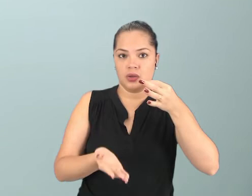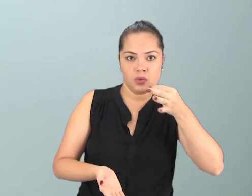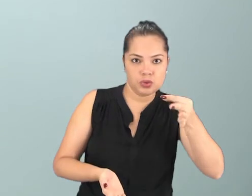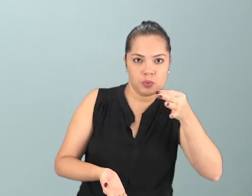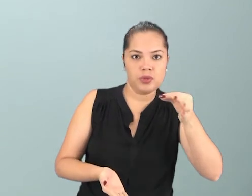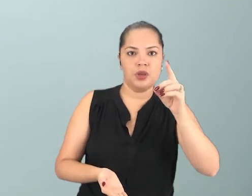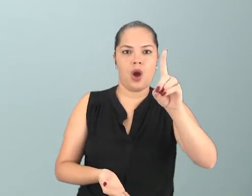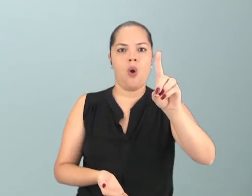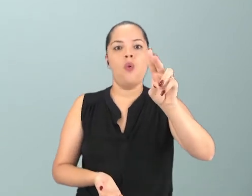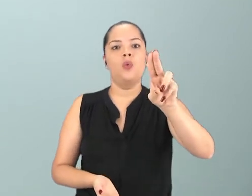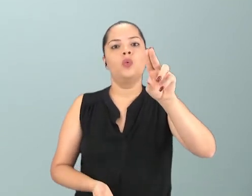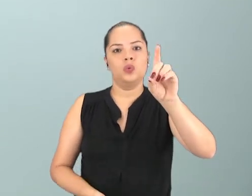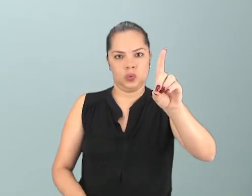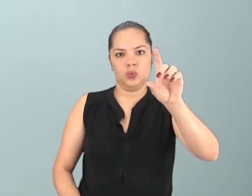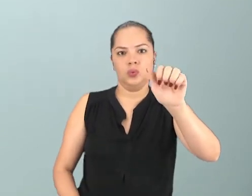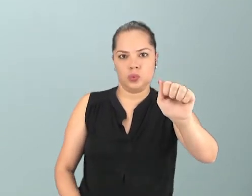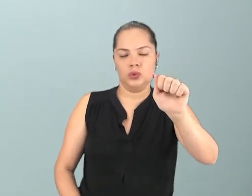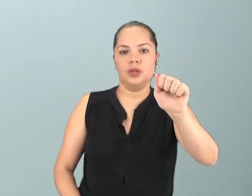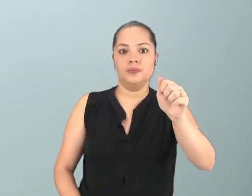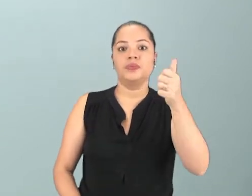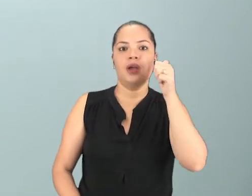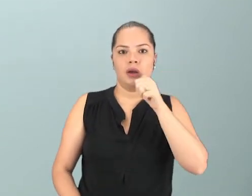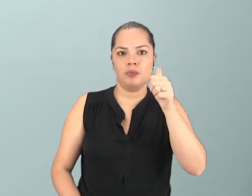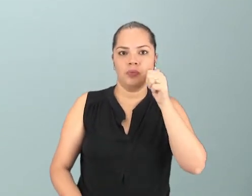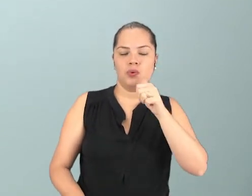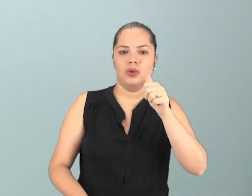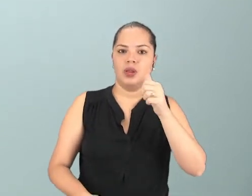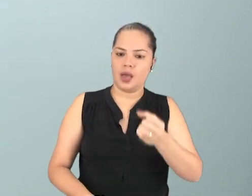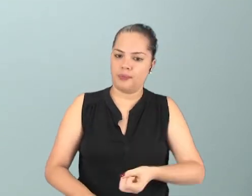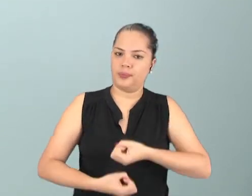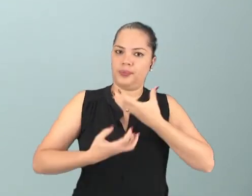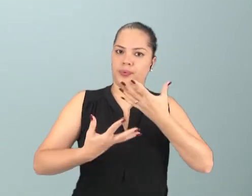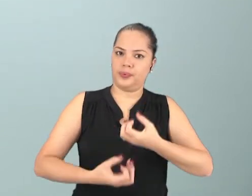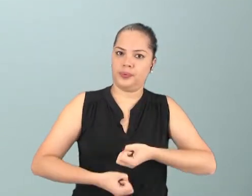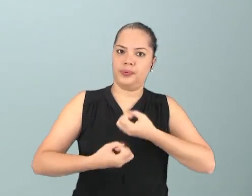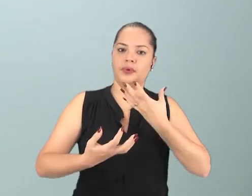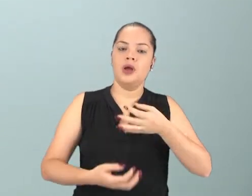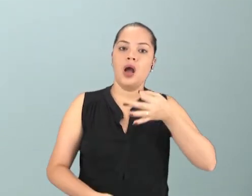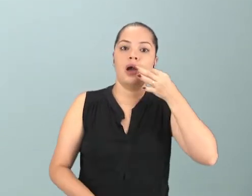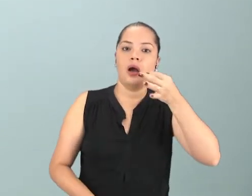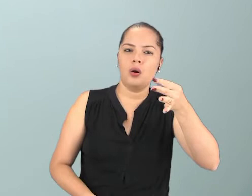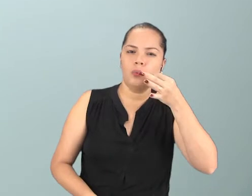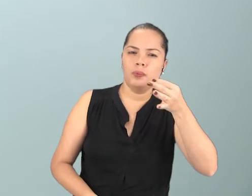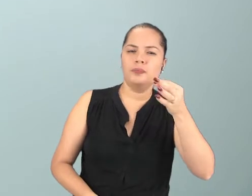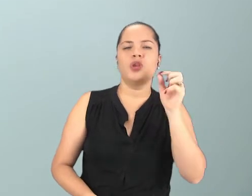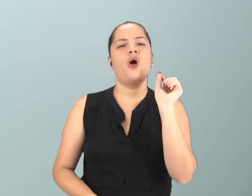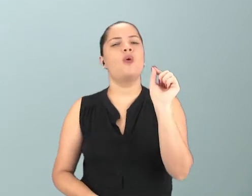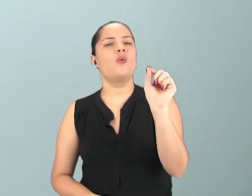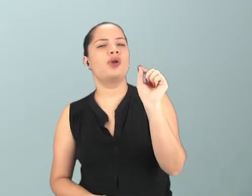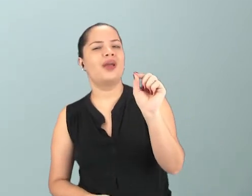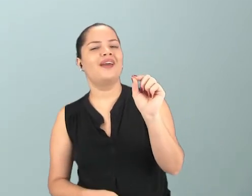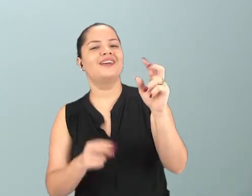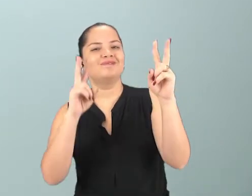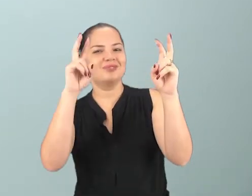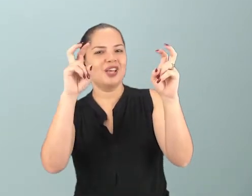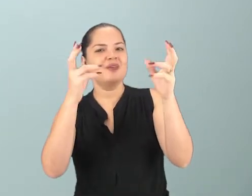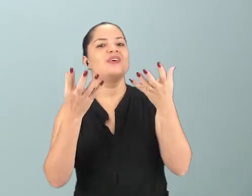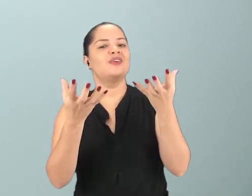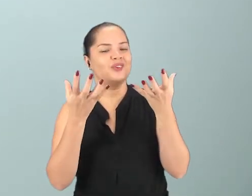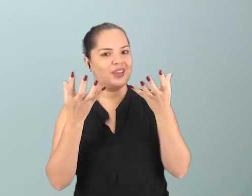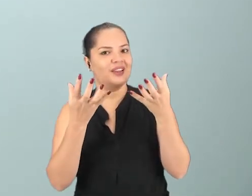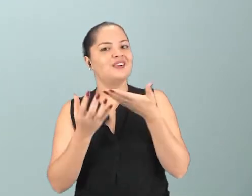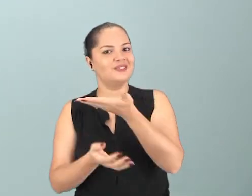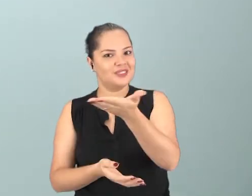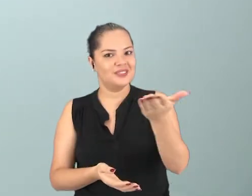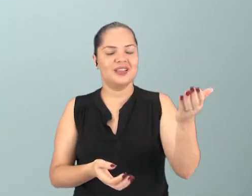ela manifesta sua opinião sobre o quê? Vamos aos exercícios. Espero que vocês tenham prestado